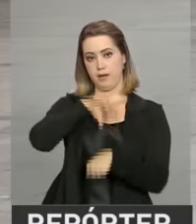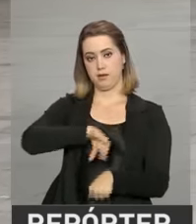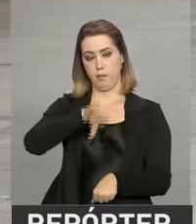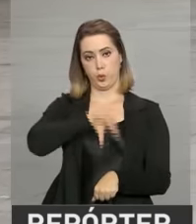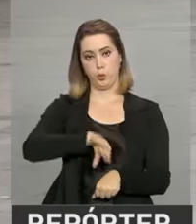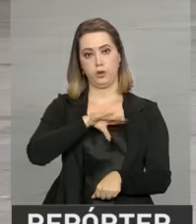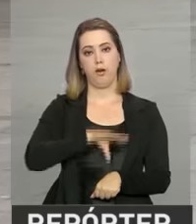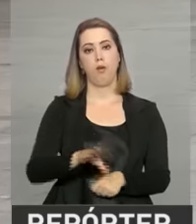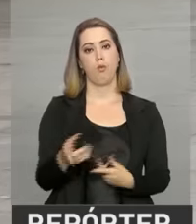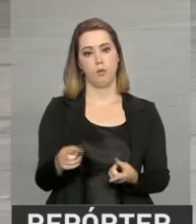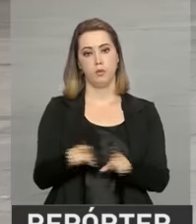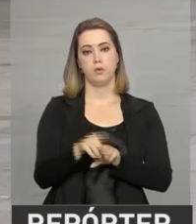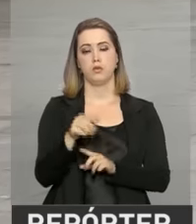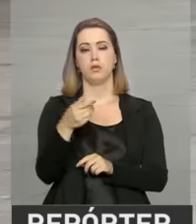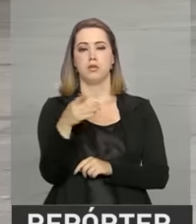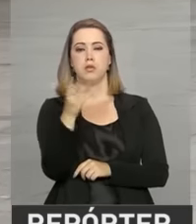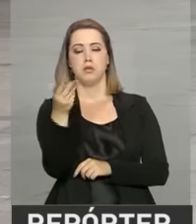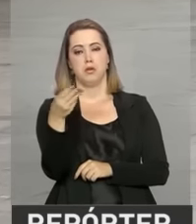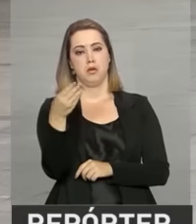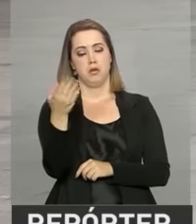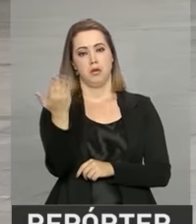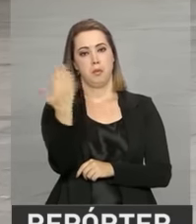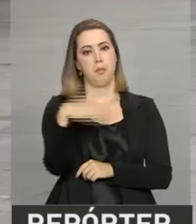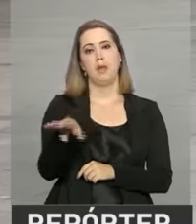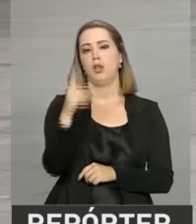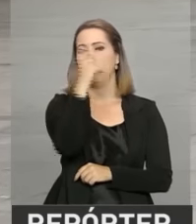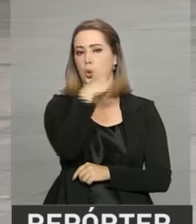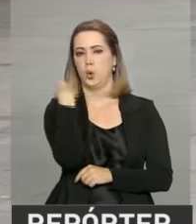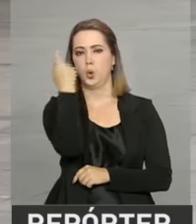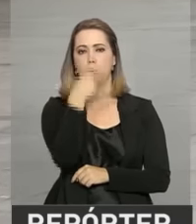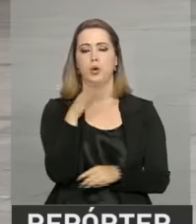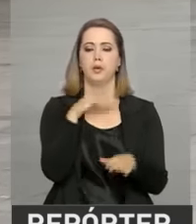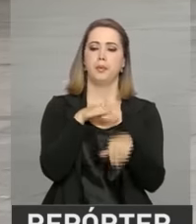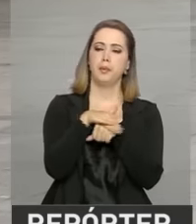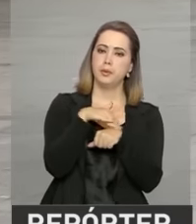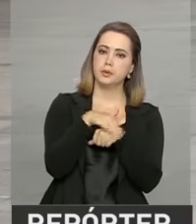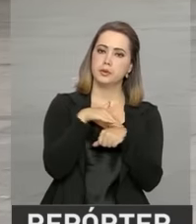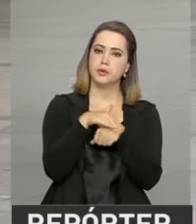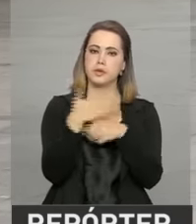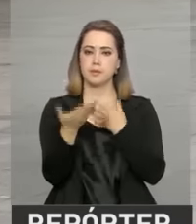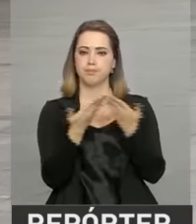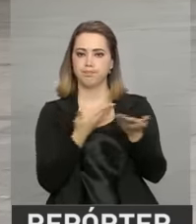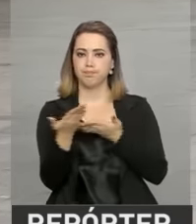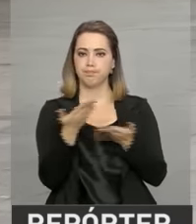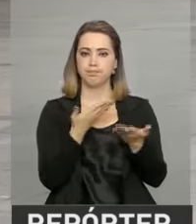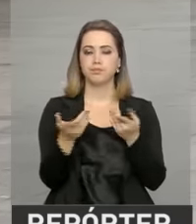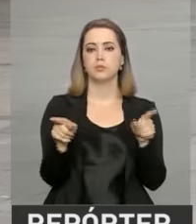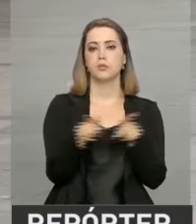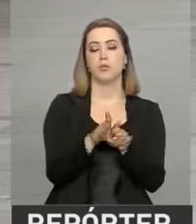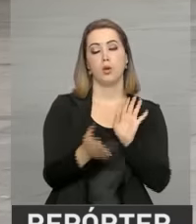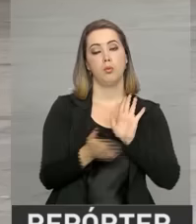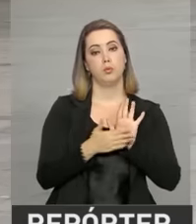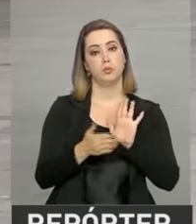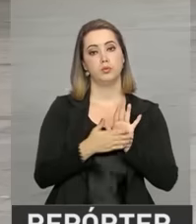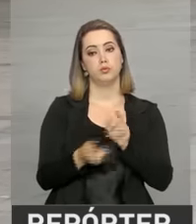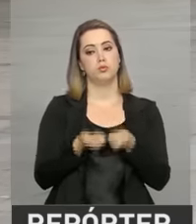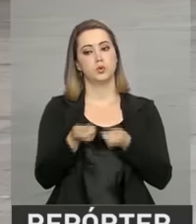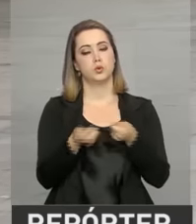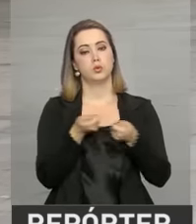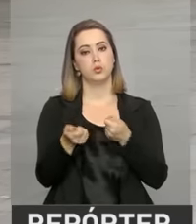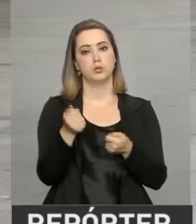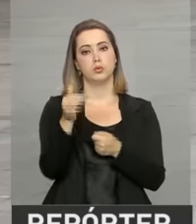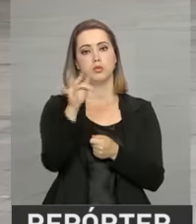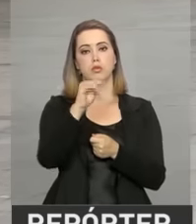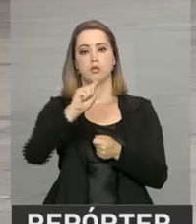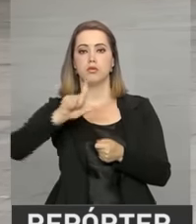encontro aí de cerca de meia hora com o colega português. Michel Temer apresentou a ele o ajuste fiscal que está em curso no país, como,